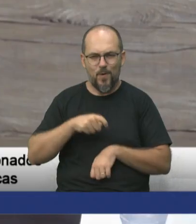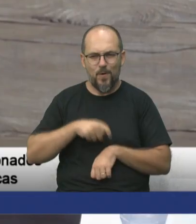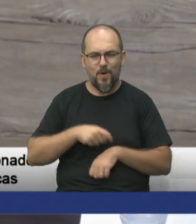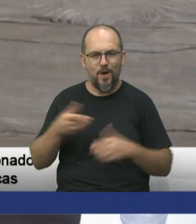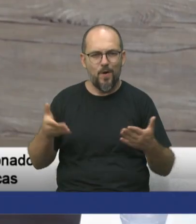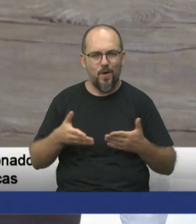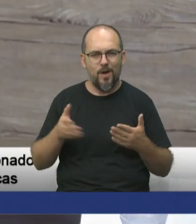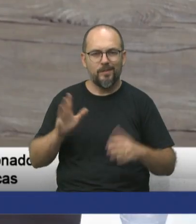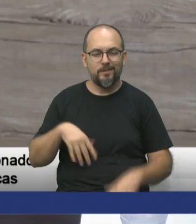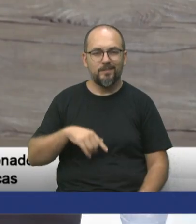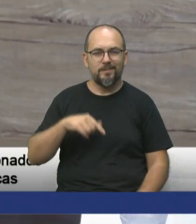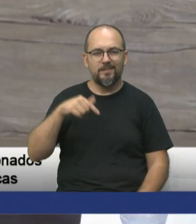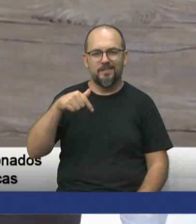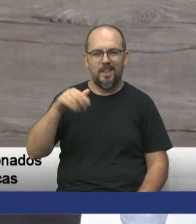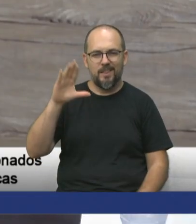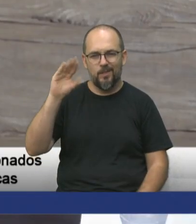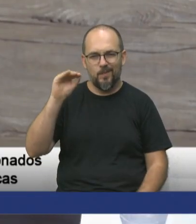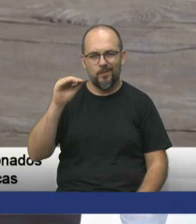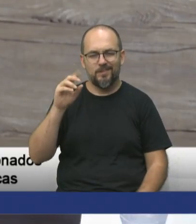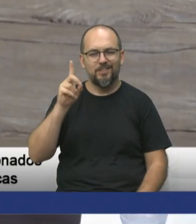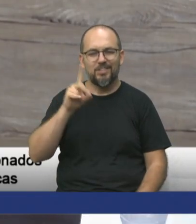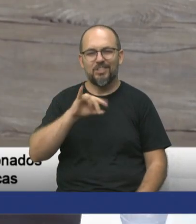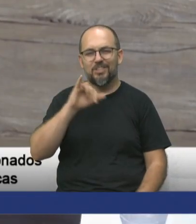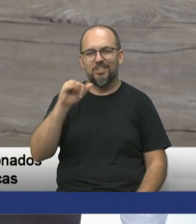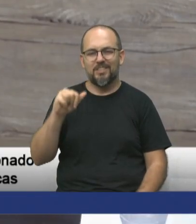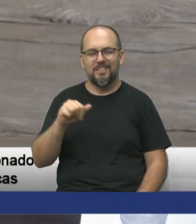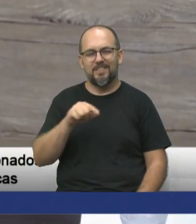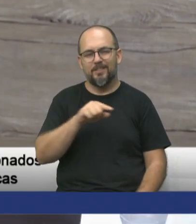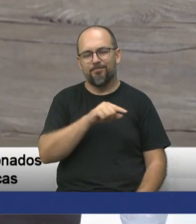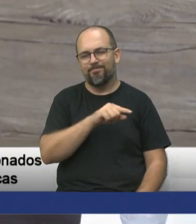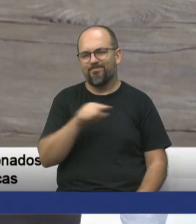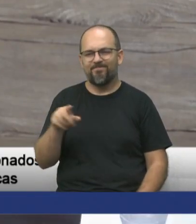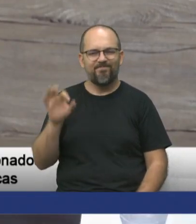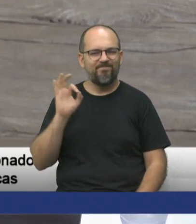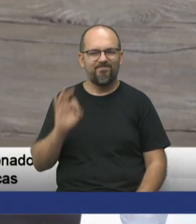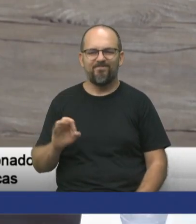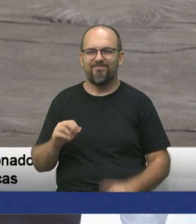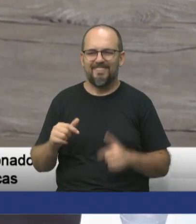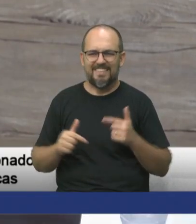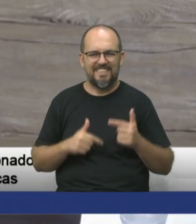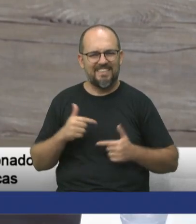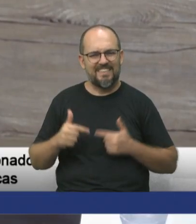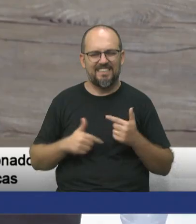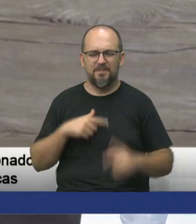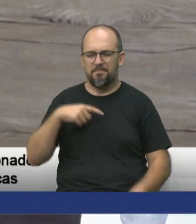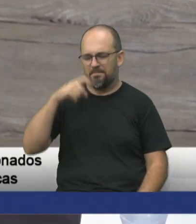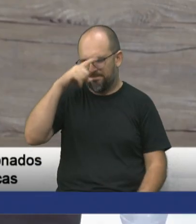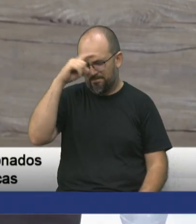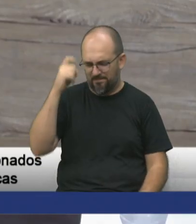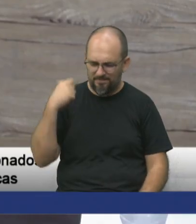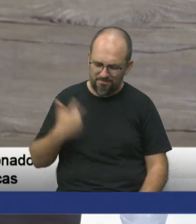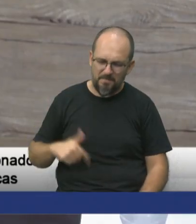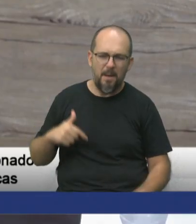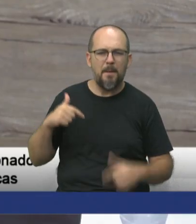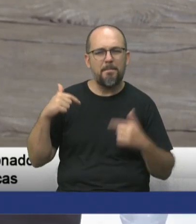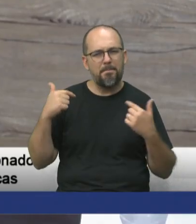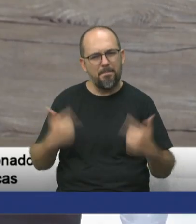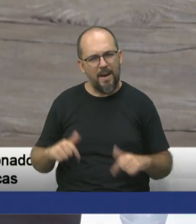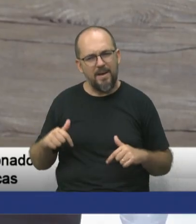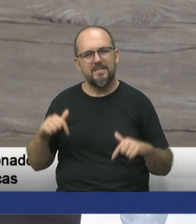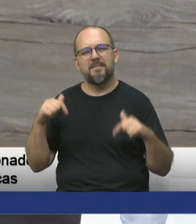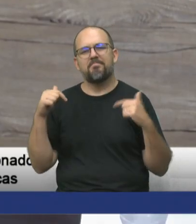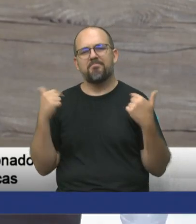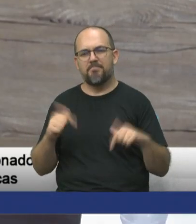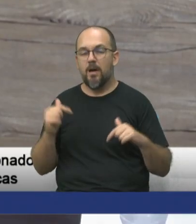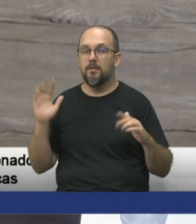mais de 19 horas, depois de um dia que eu tenho certeza que foi puxado, lotado, labutado por todos nós,